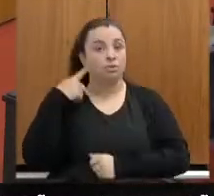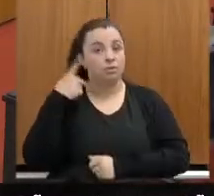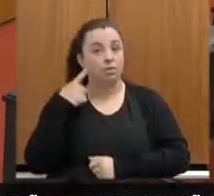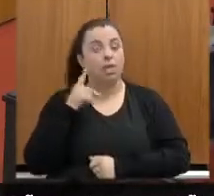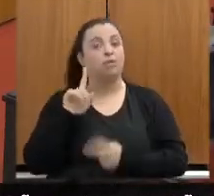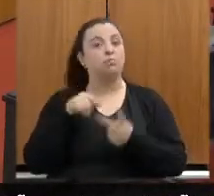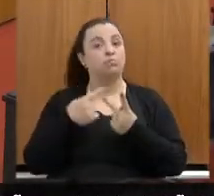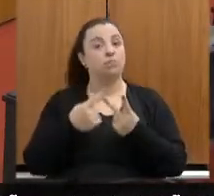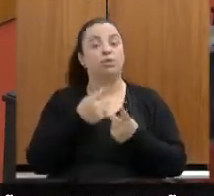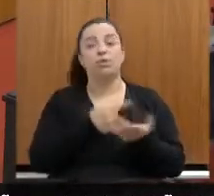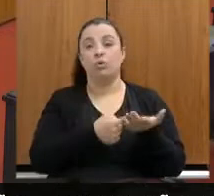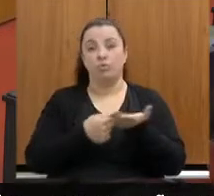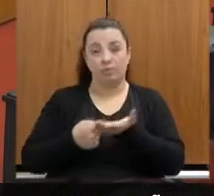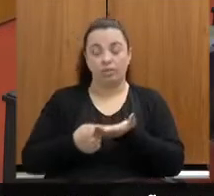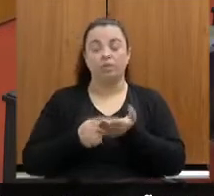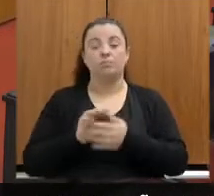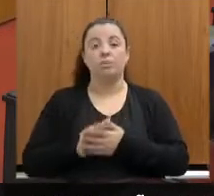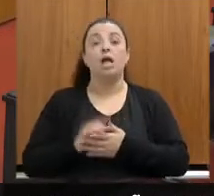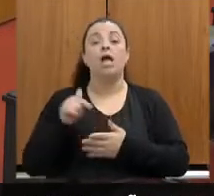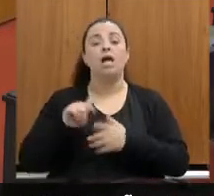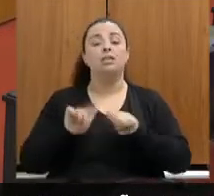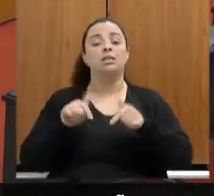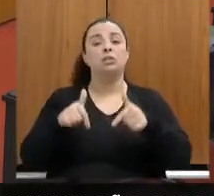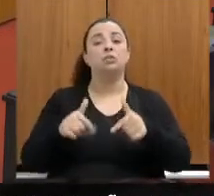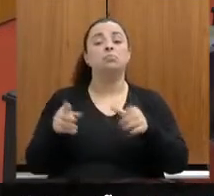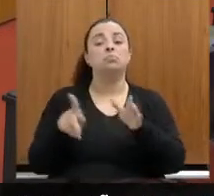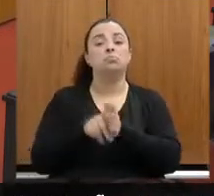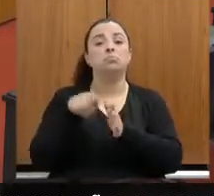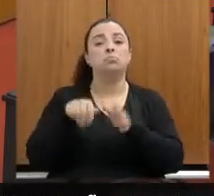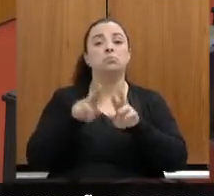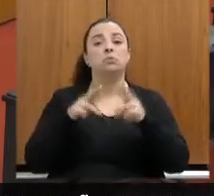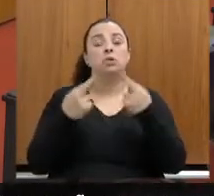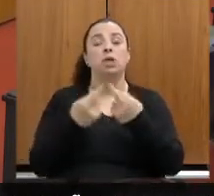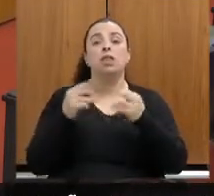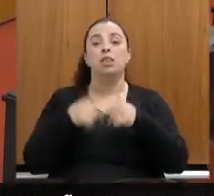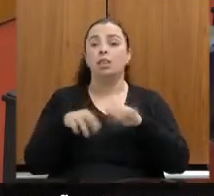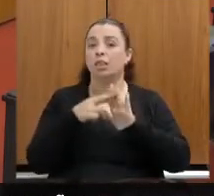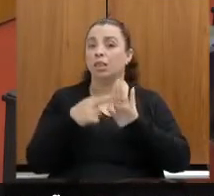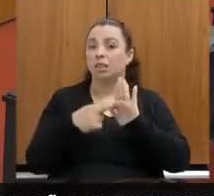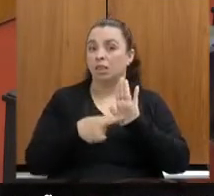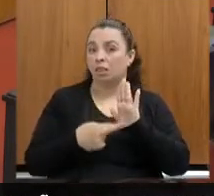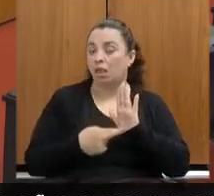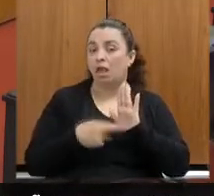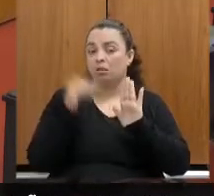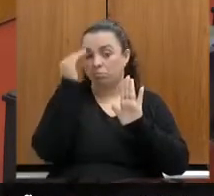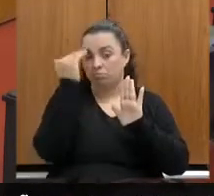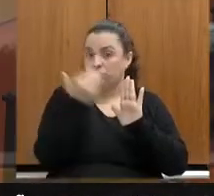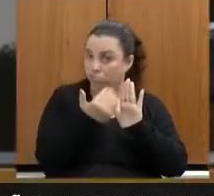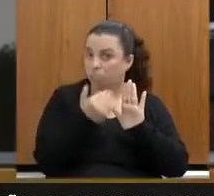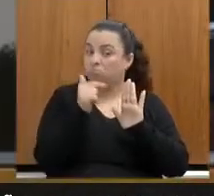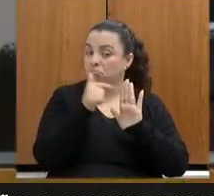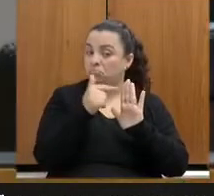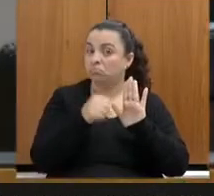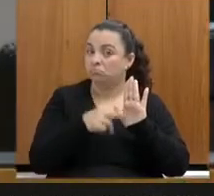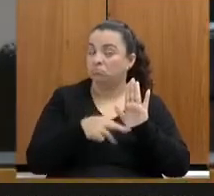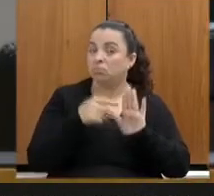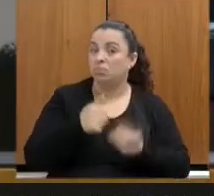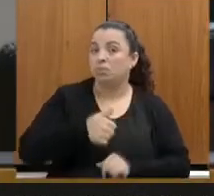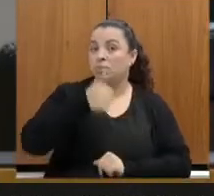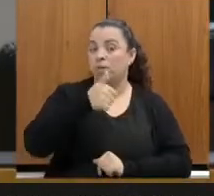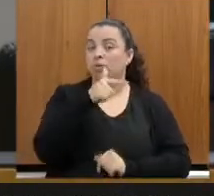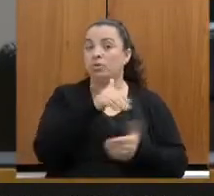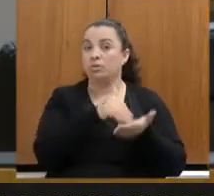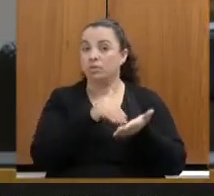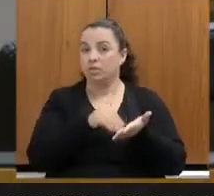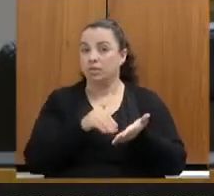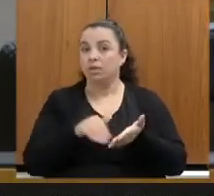que os atos desta reunião obedecerão as seguintes normas e procedimentos primeiro o secretário de estado